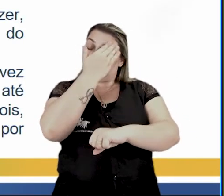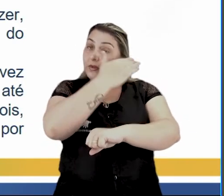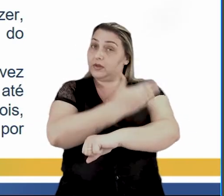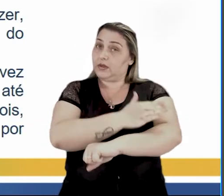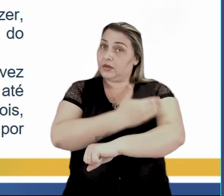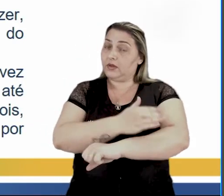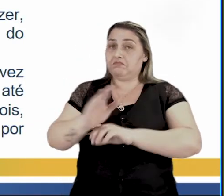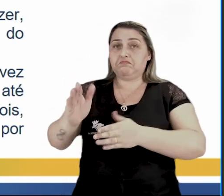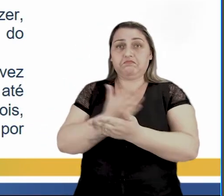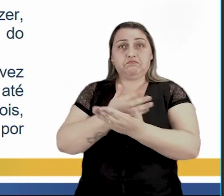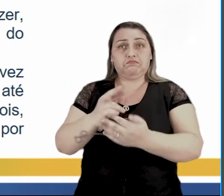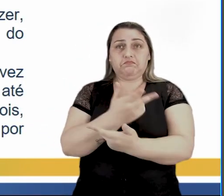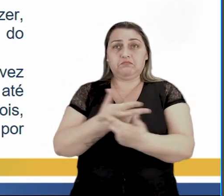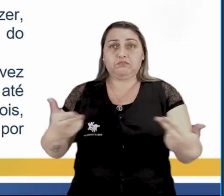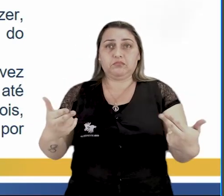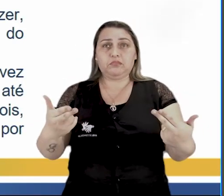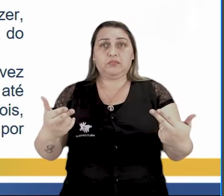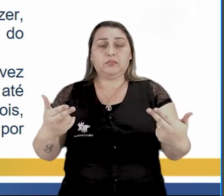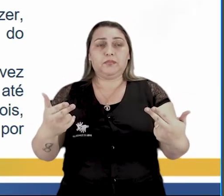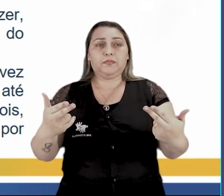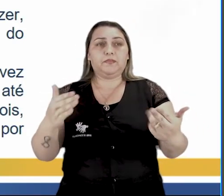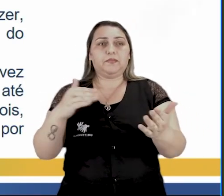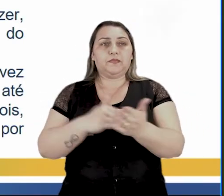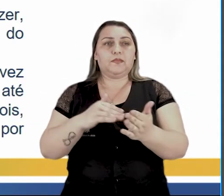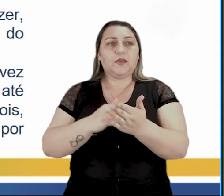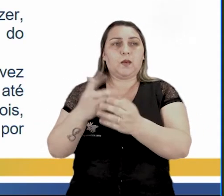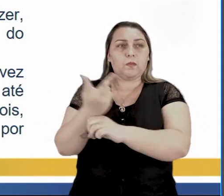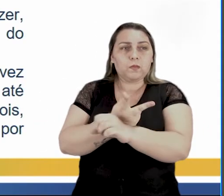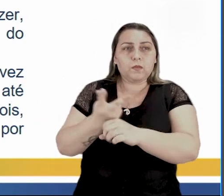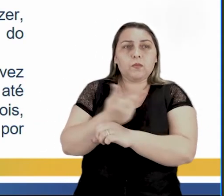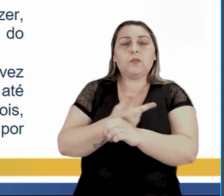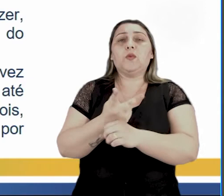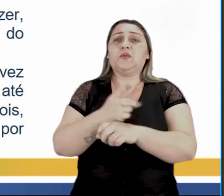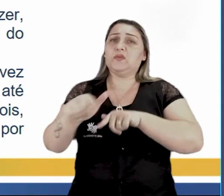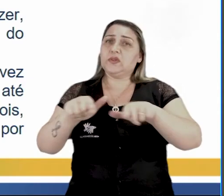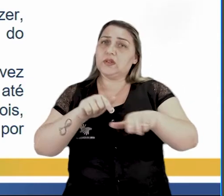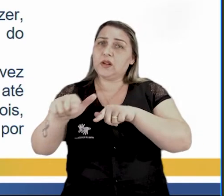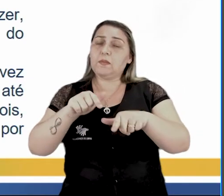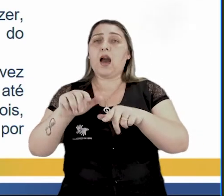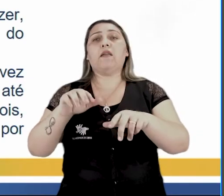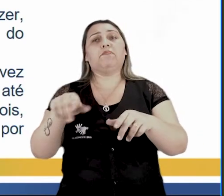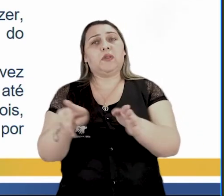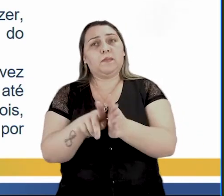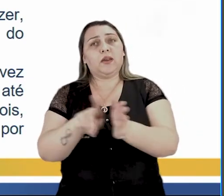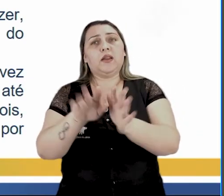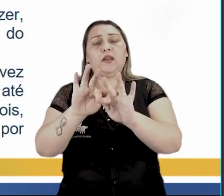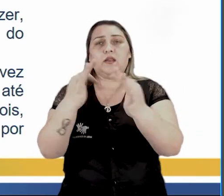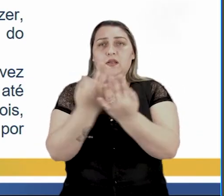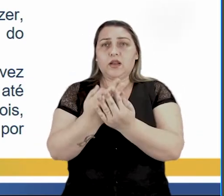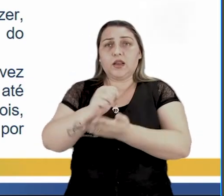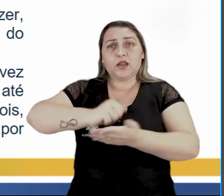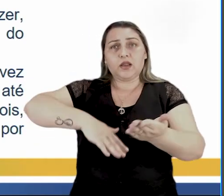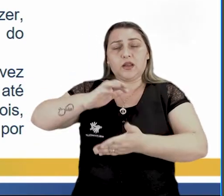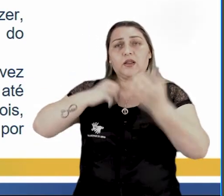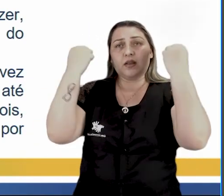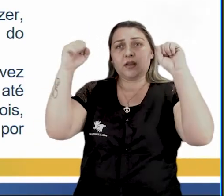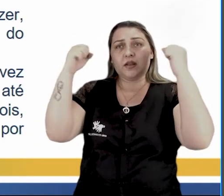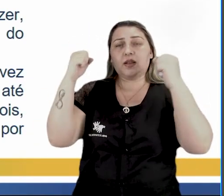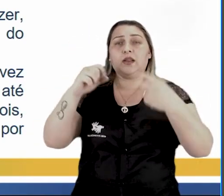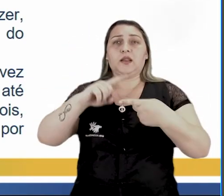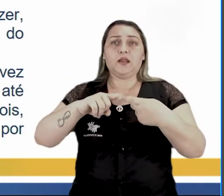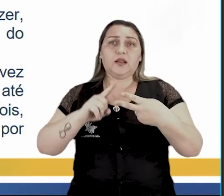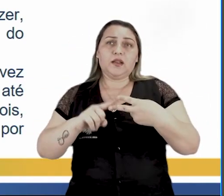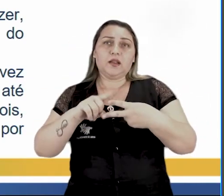aspirações diversas e até opostas, das que vivem no trabalho ou na família. As atividades de lazer são,